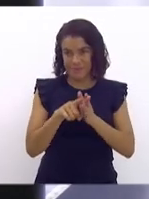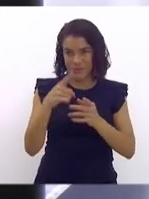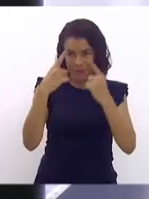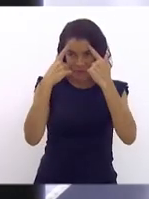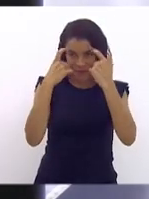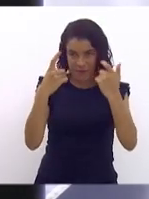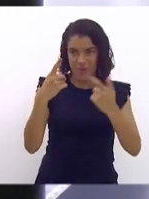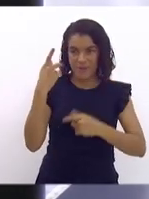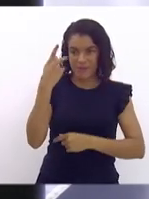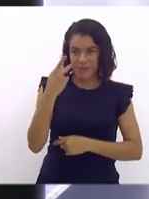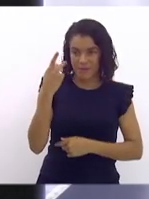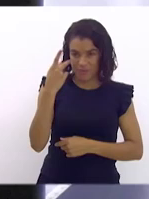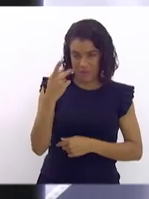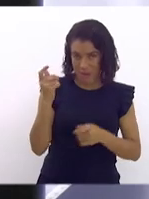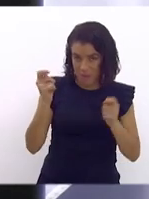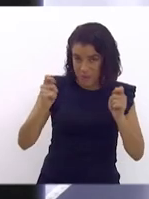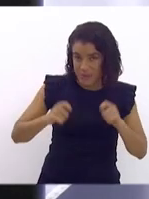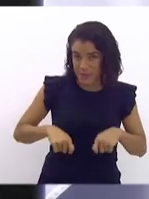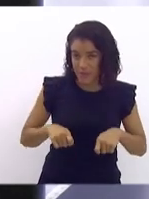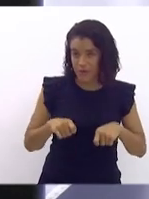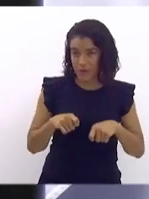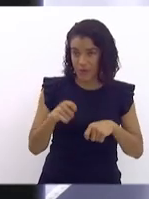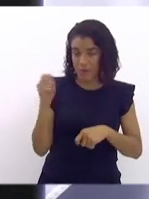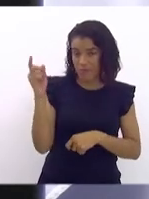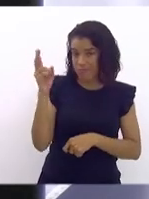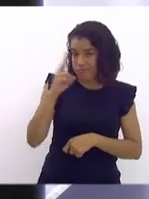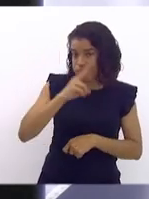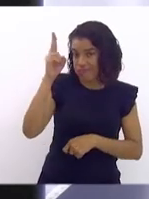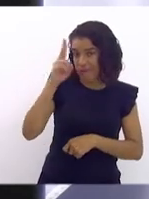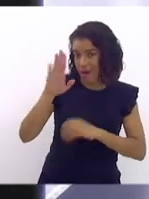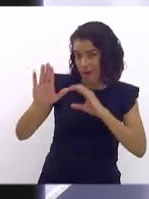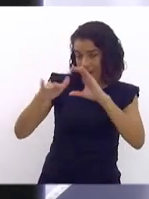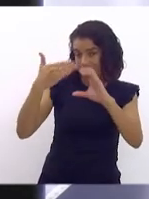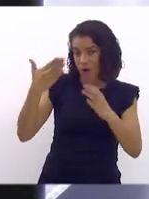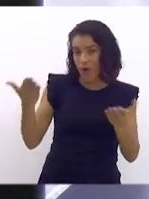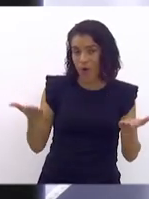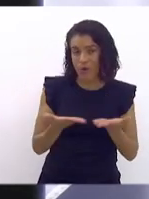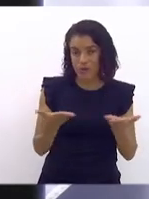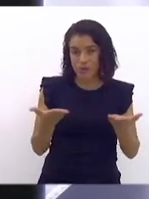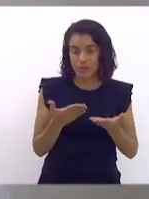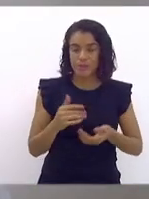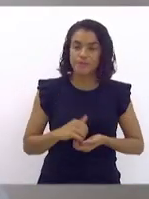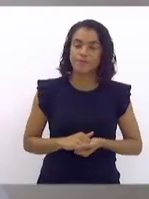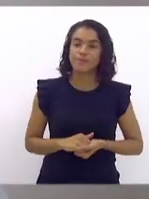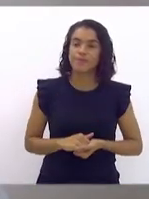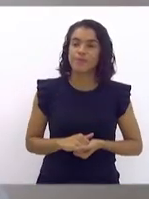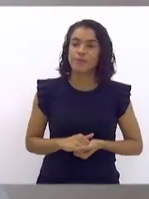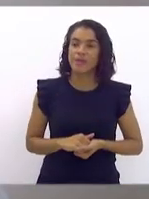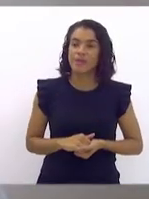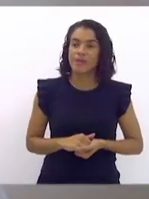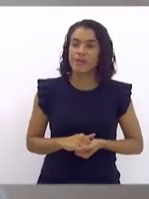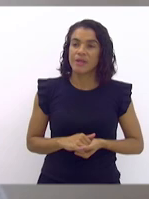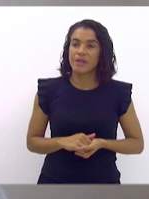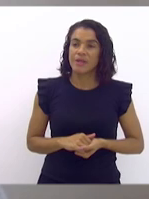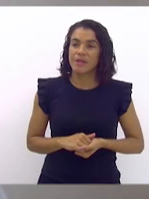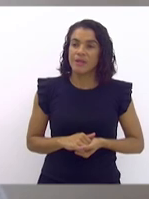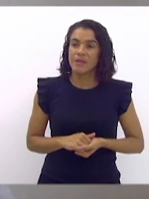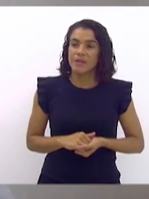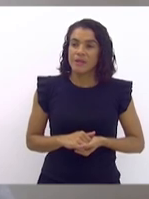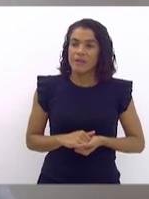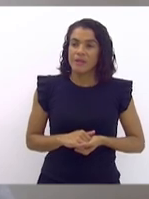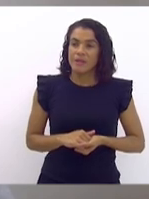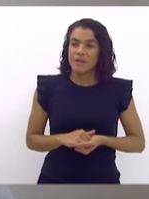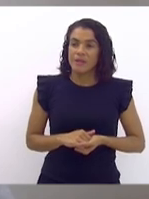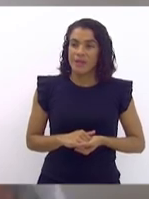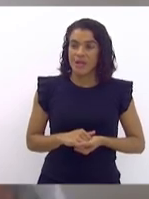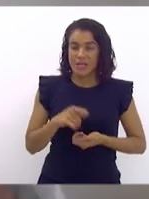É possível mandar isso numa urgência ainda hoje, se possível? Por e-mail?